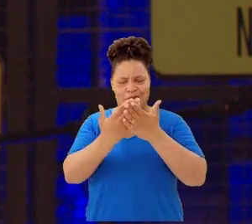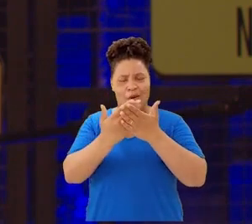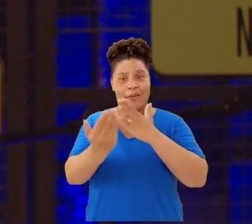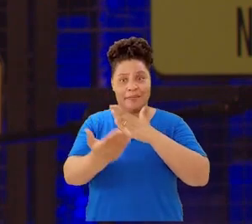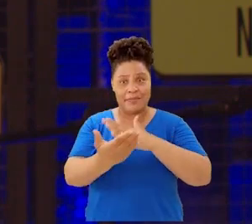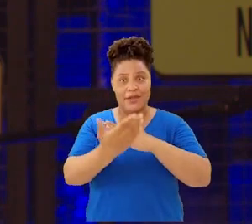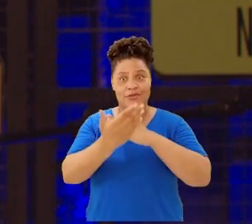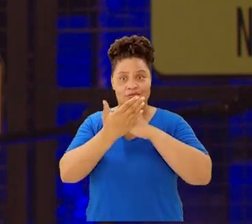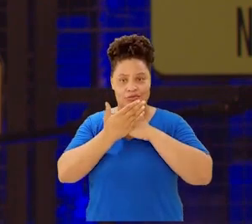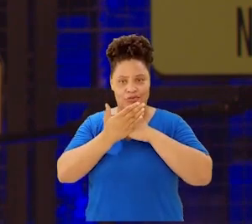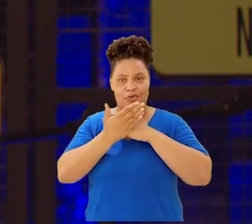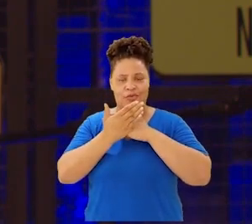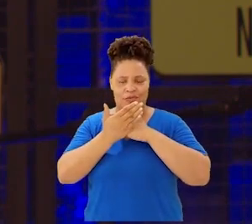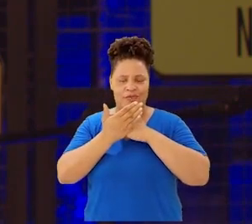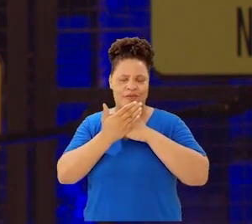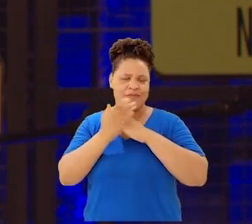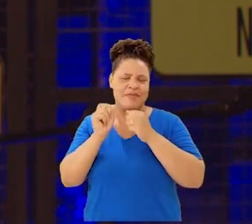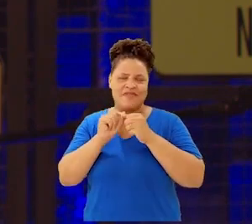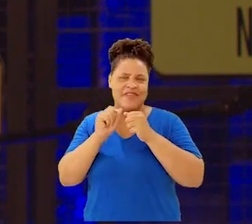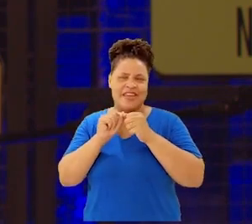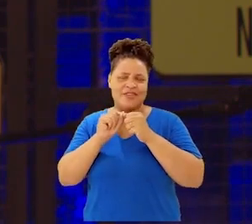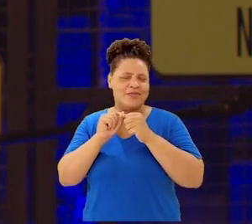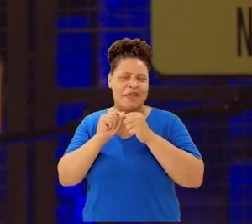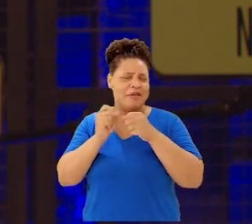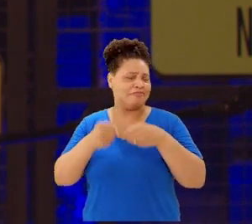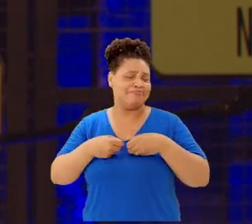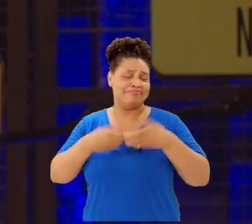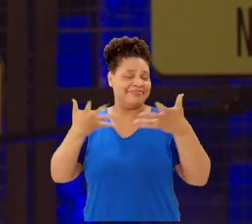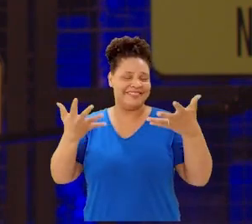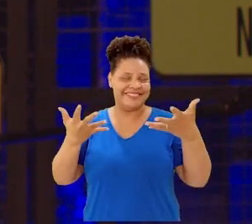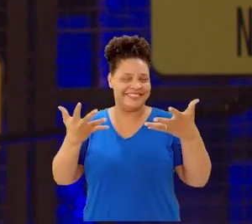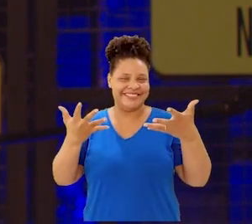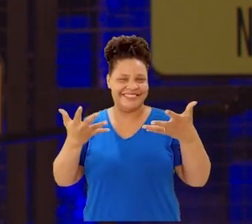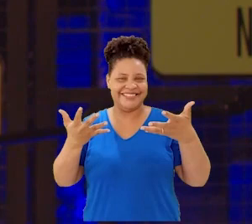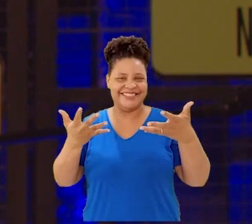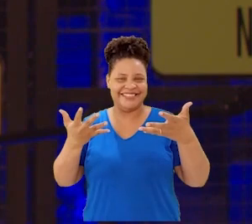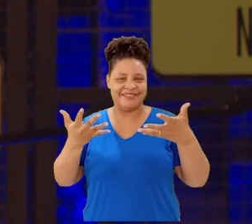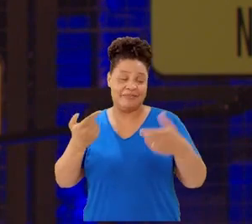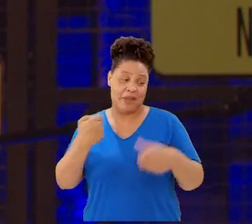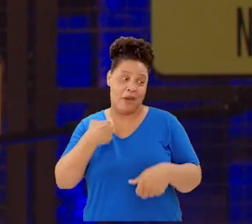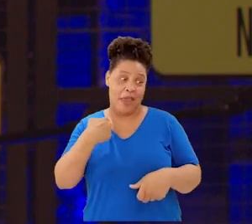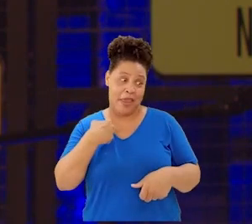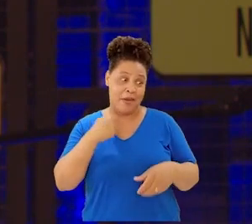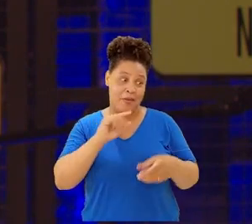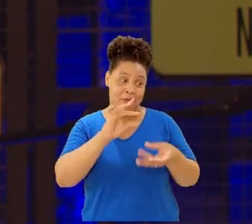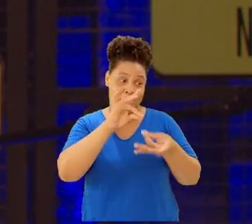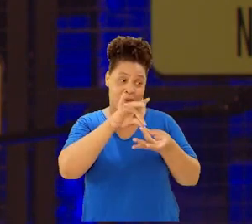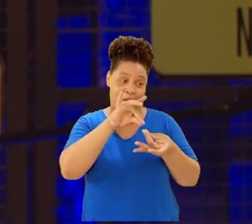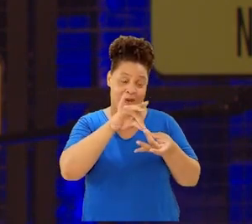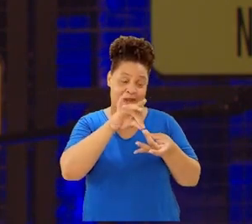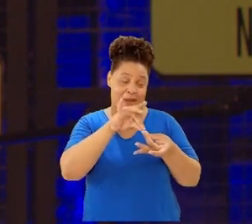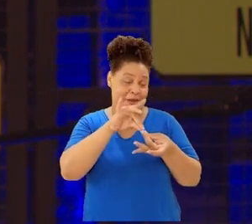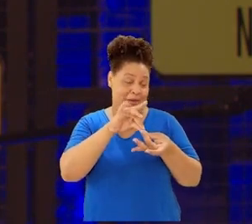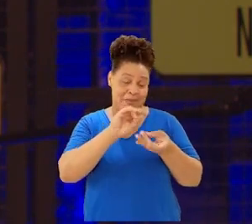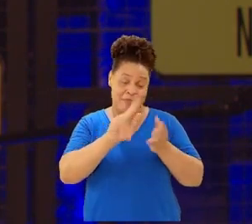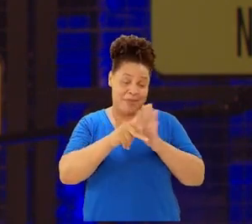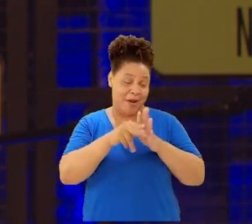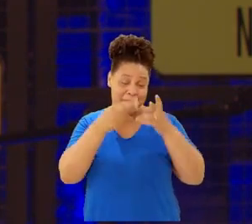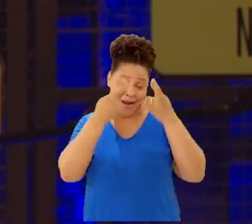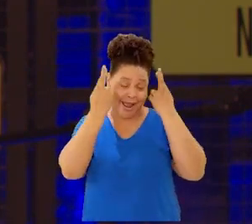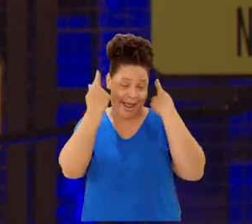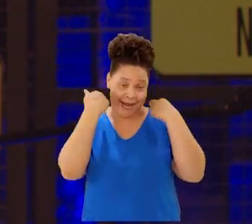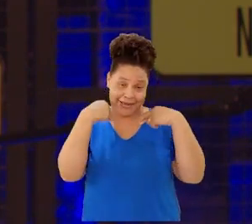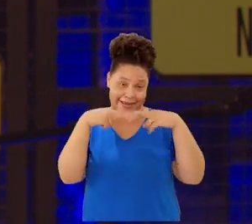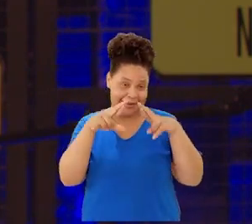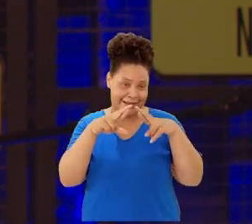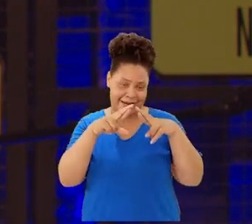muito, me fez me soltar mesmo. Já comigo, eu sou a Ariana, né? Eu sou ousada. E aí, Também